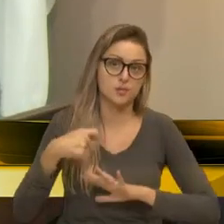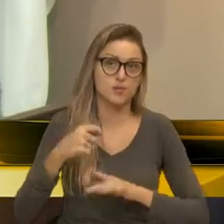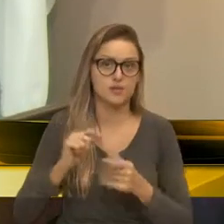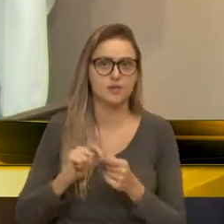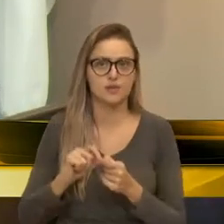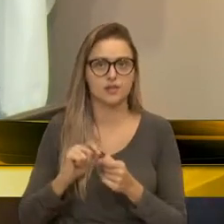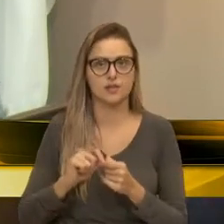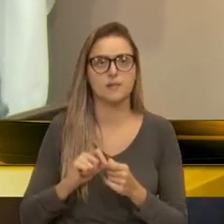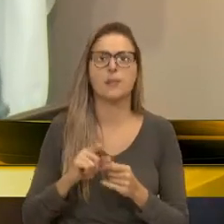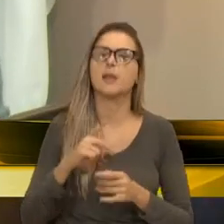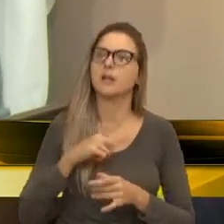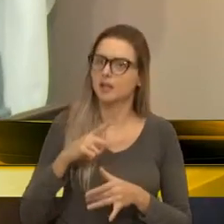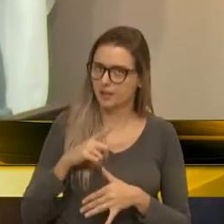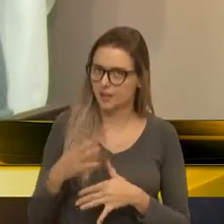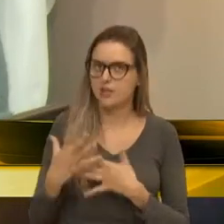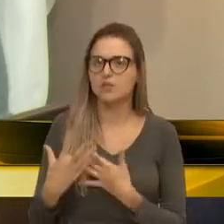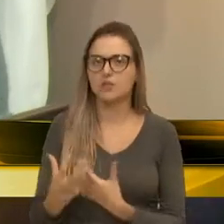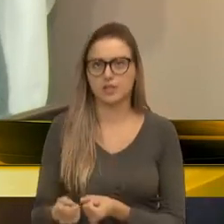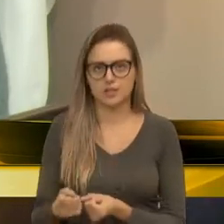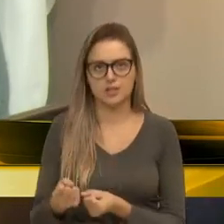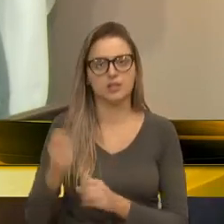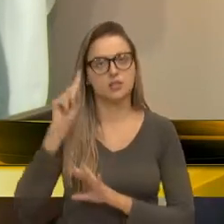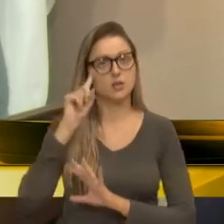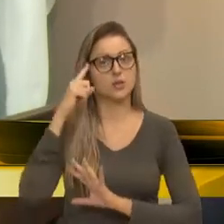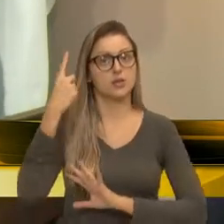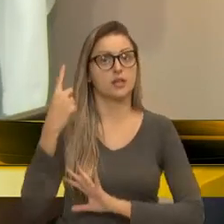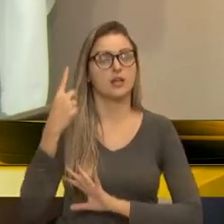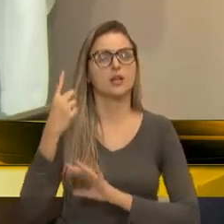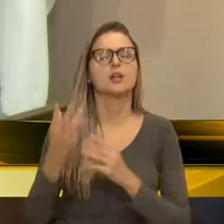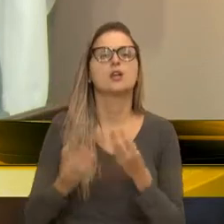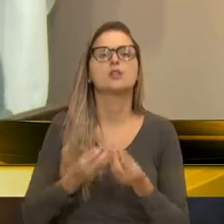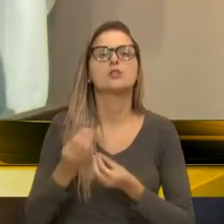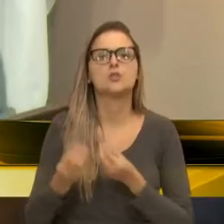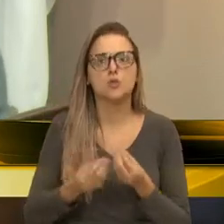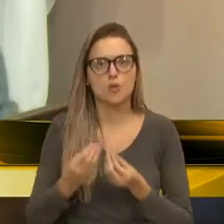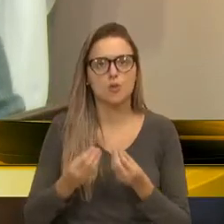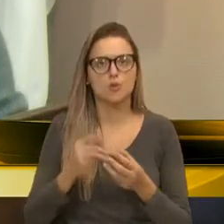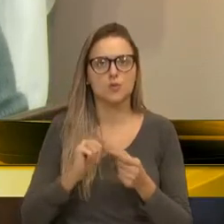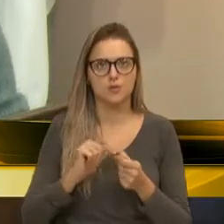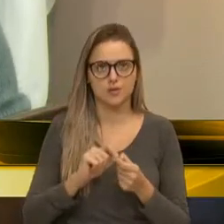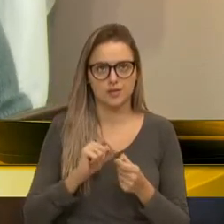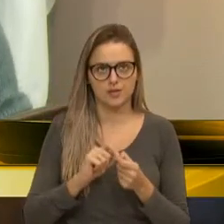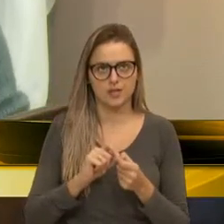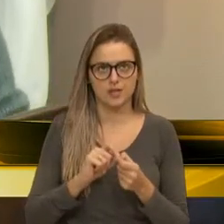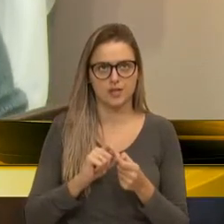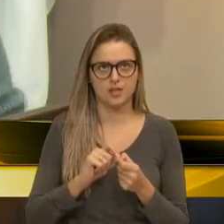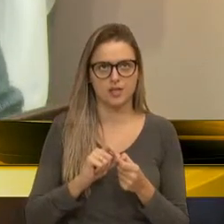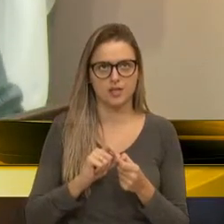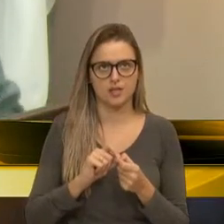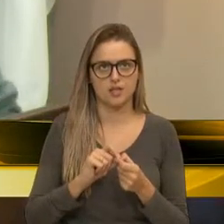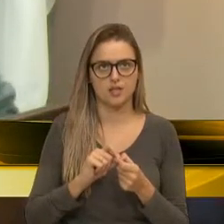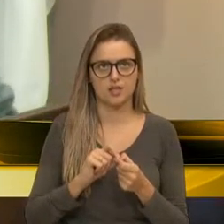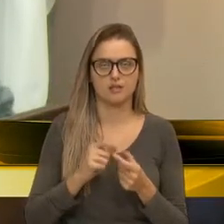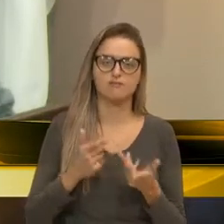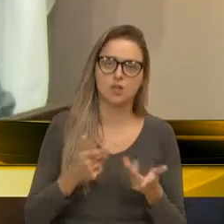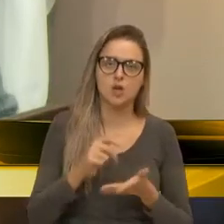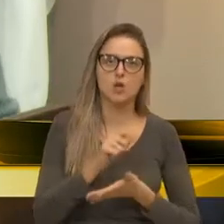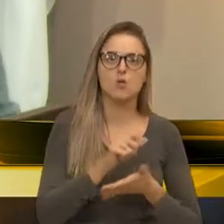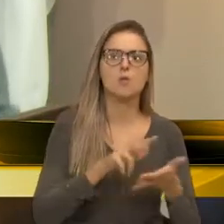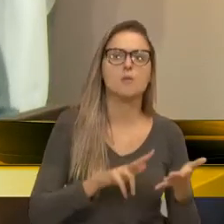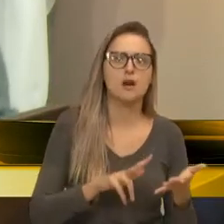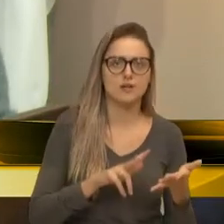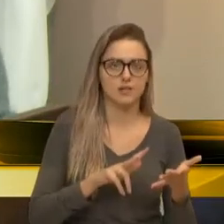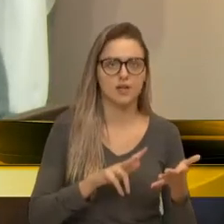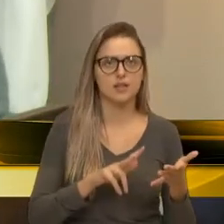E foi acolhida a ideia de fato, ser feito esta avaliação